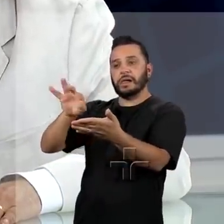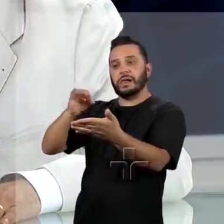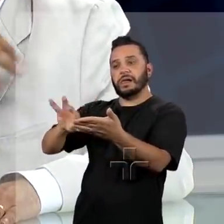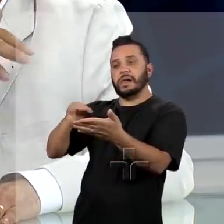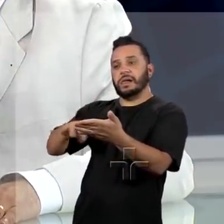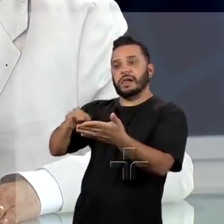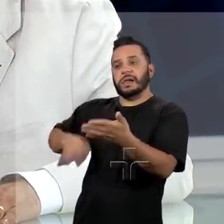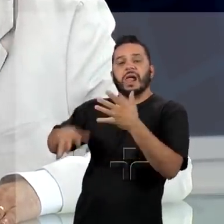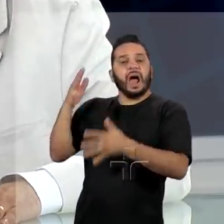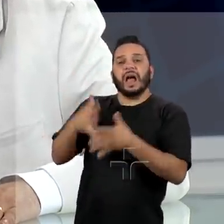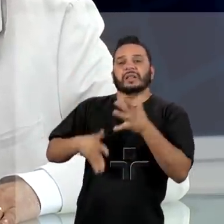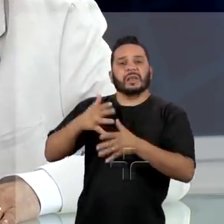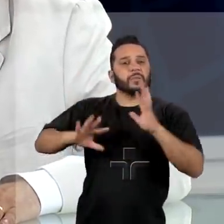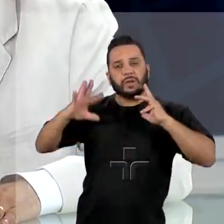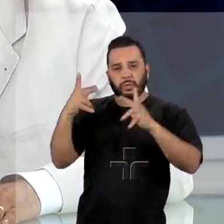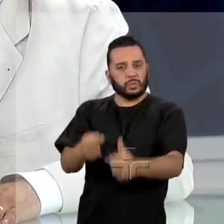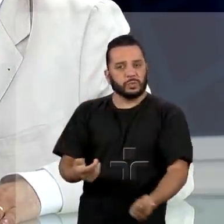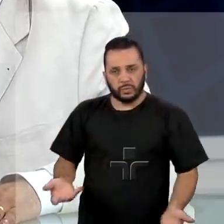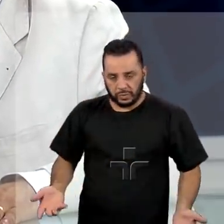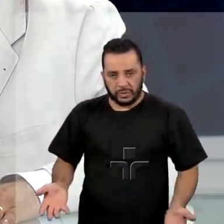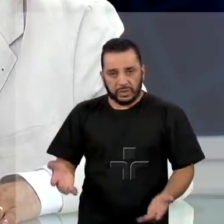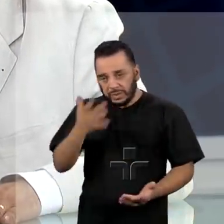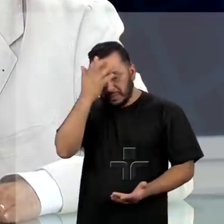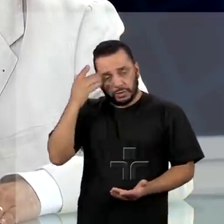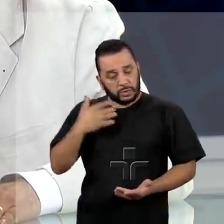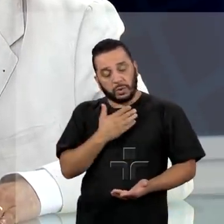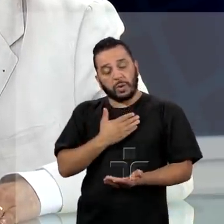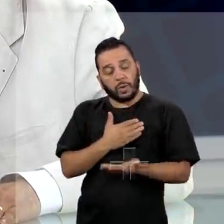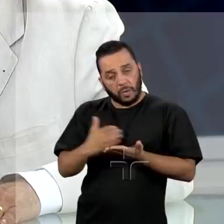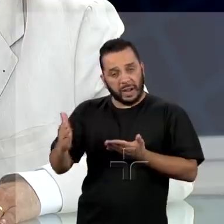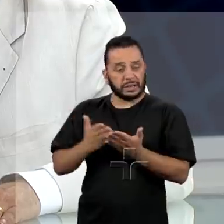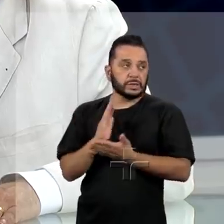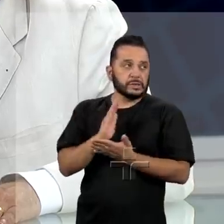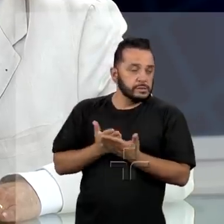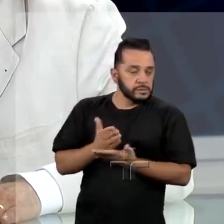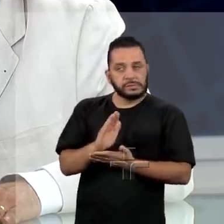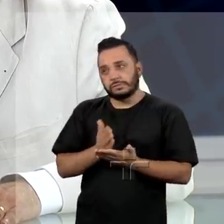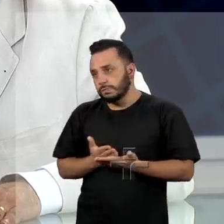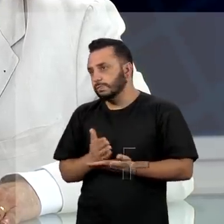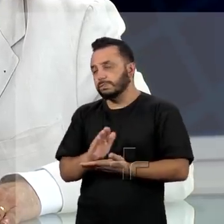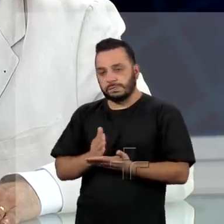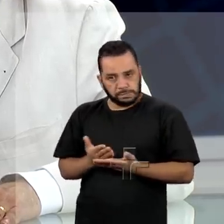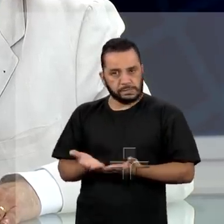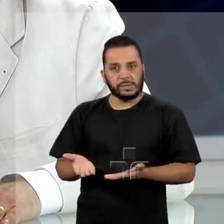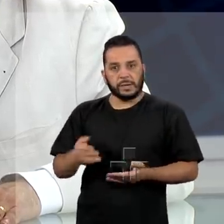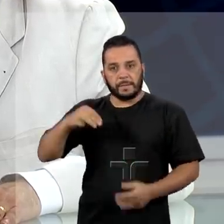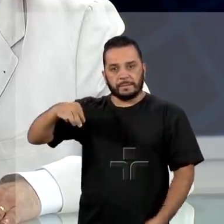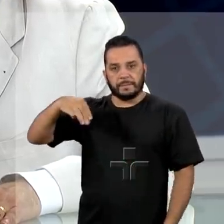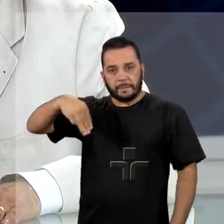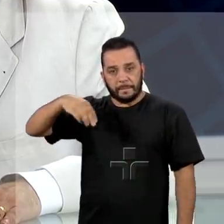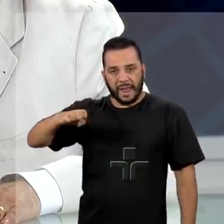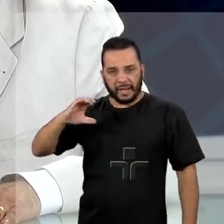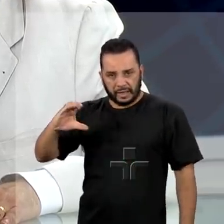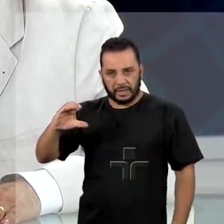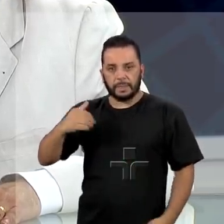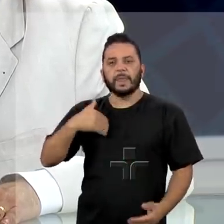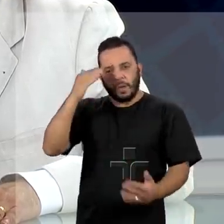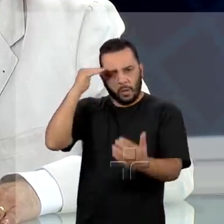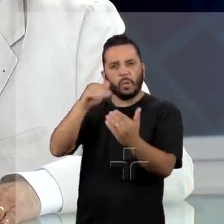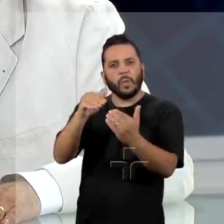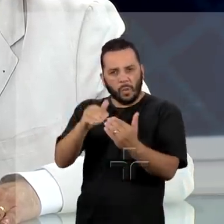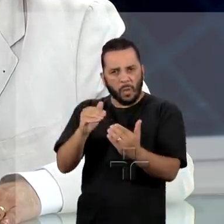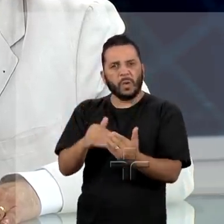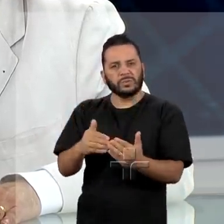e cria uma série de situações que todo mundo conhece dentro da universidade. Concordo inteiramente, acho que, com o que o Pfeiffer